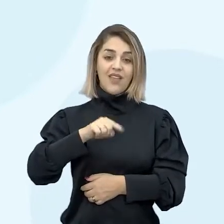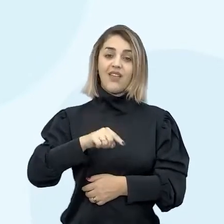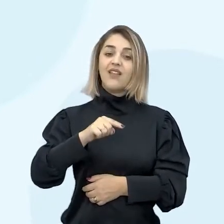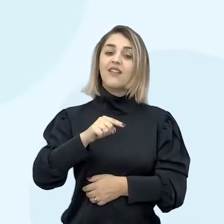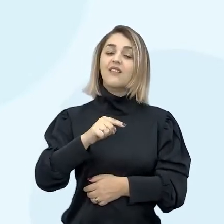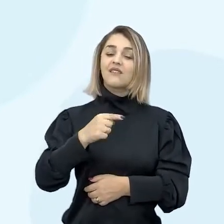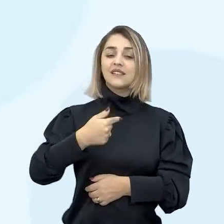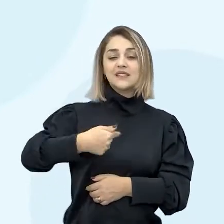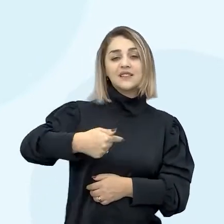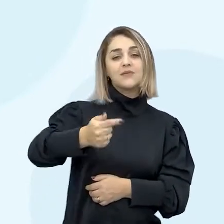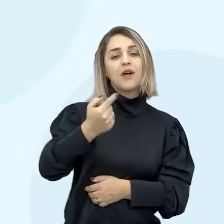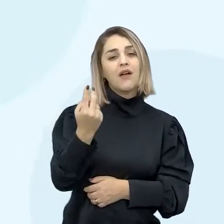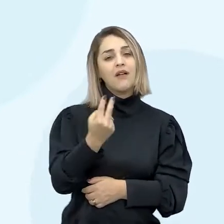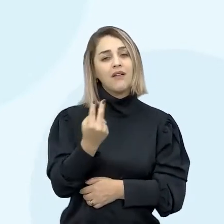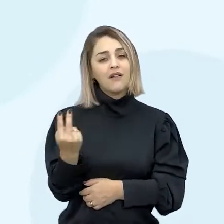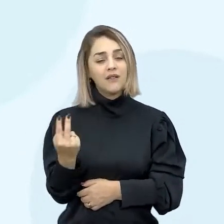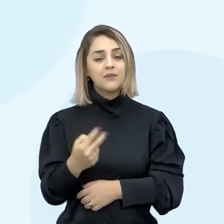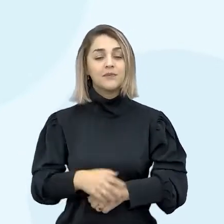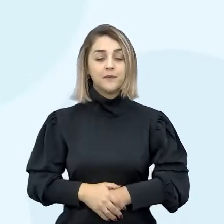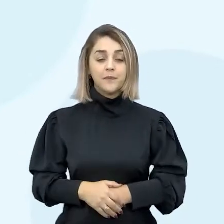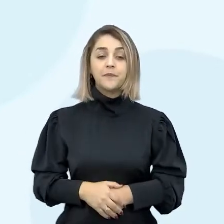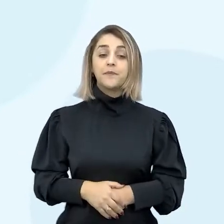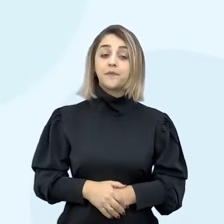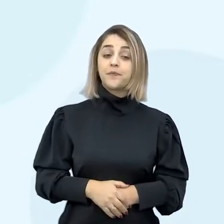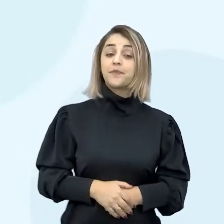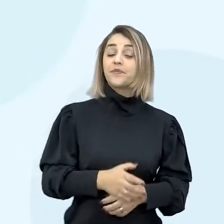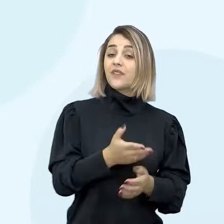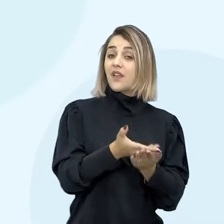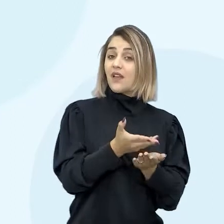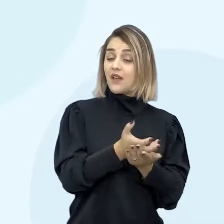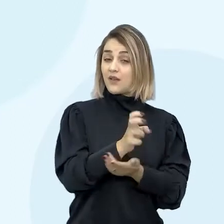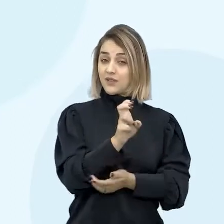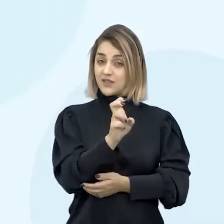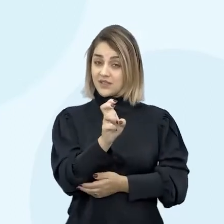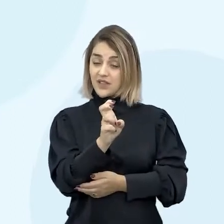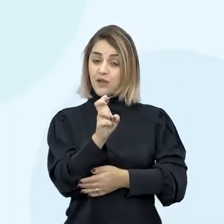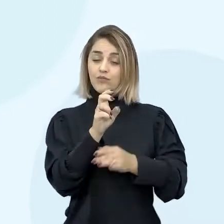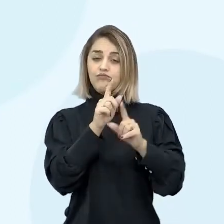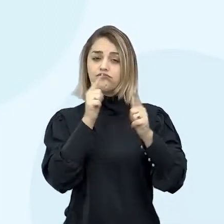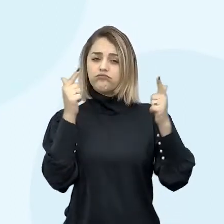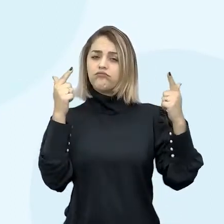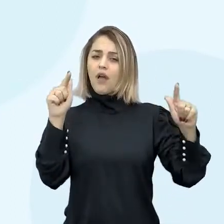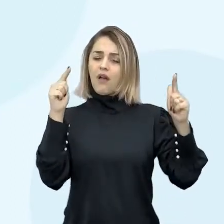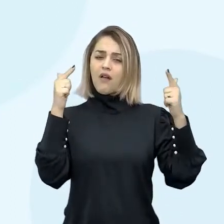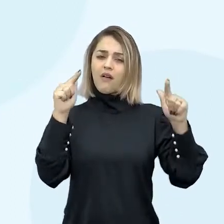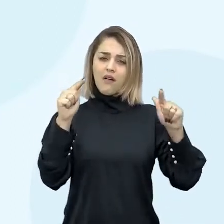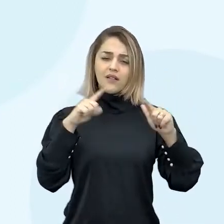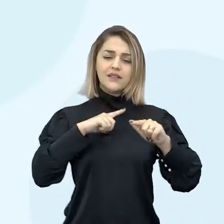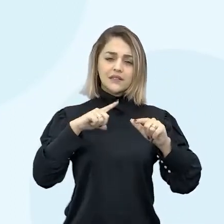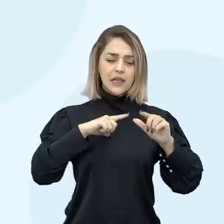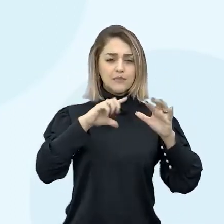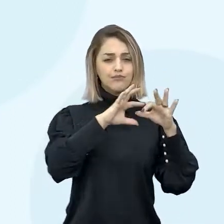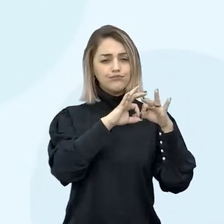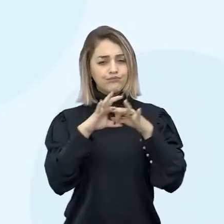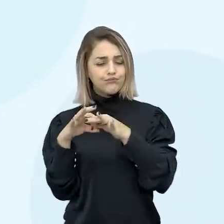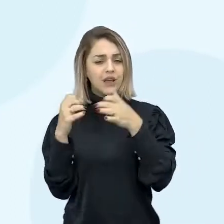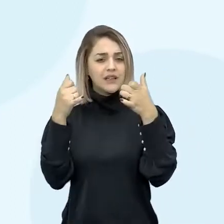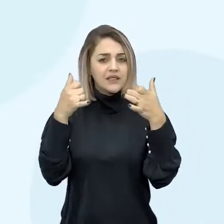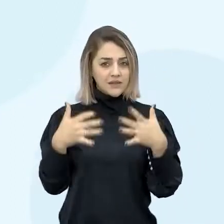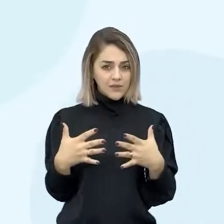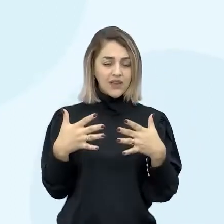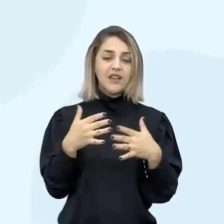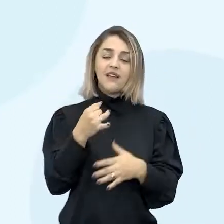Bacana. Na aula 5, manifesto, explicamos o contexto e o que é um manifesto. Demos o exemplo na